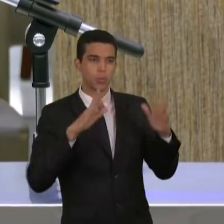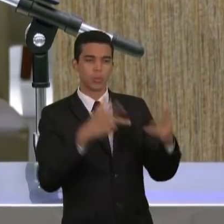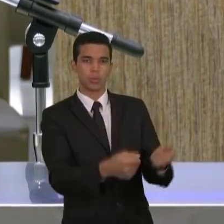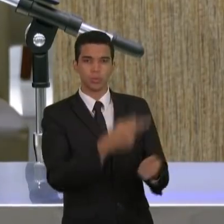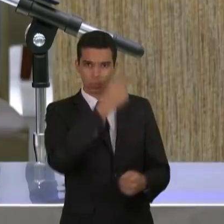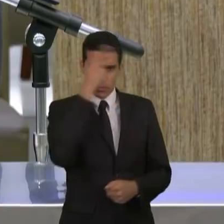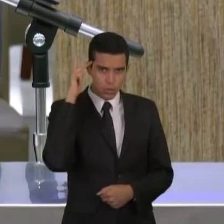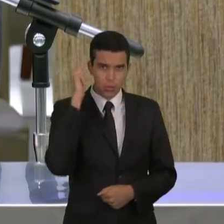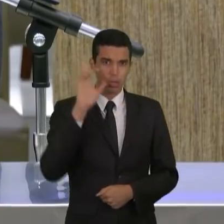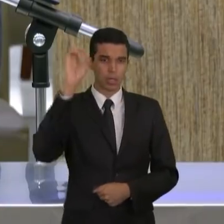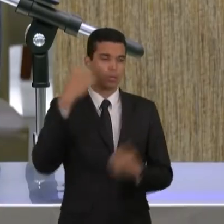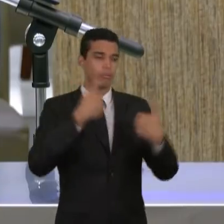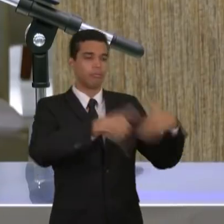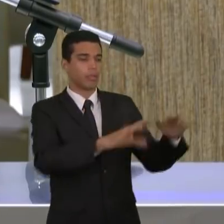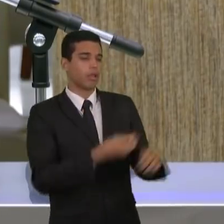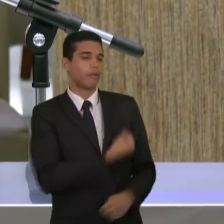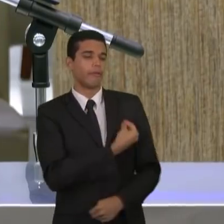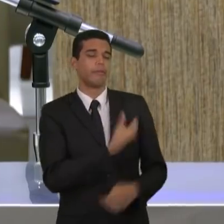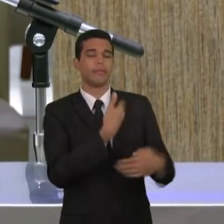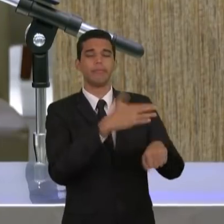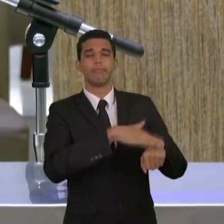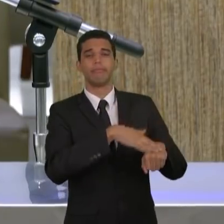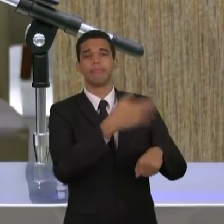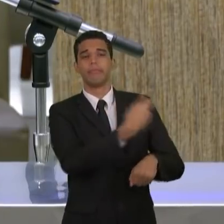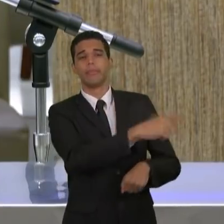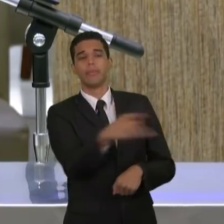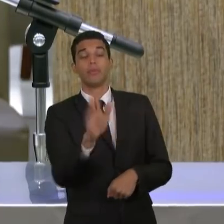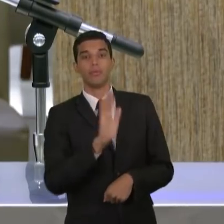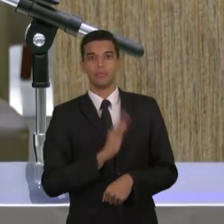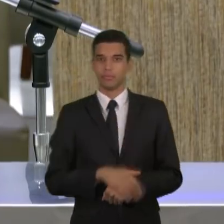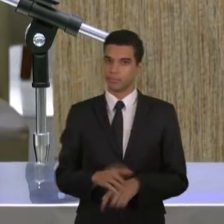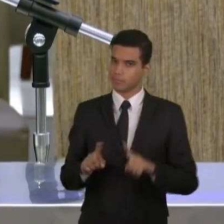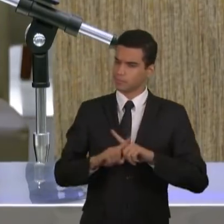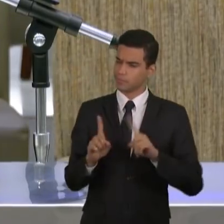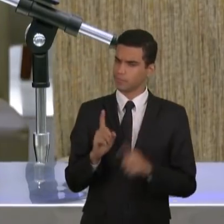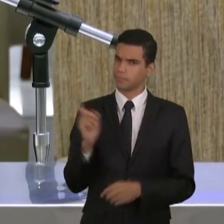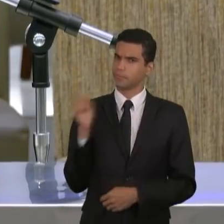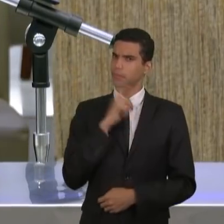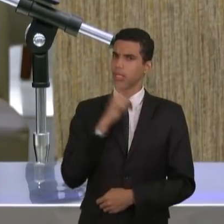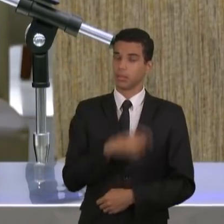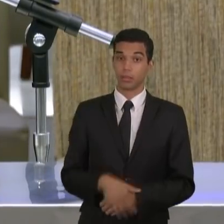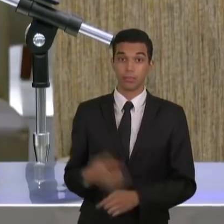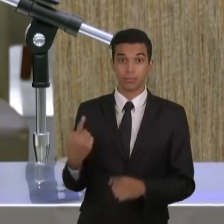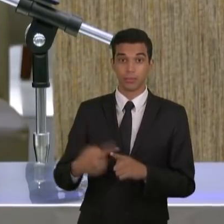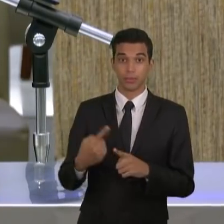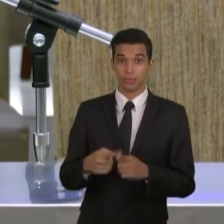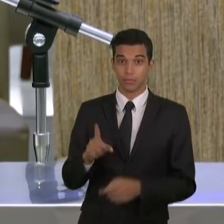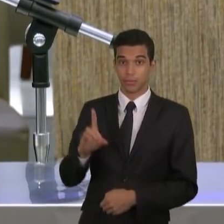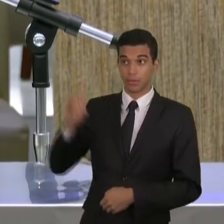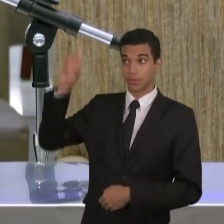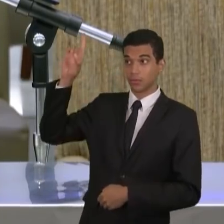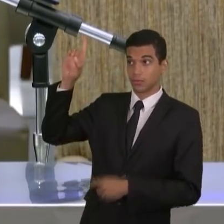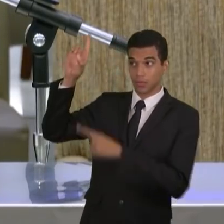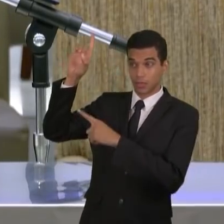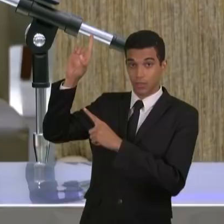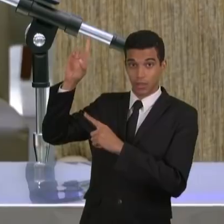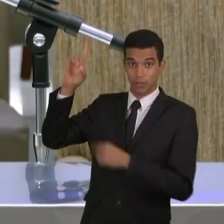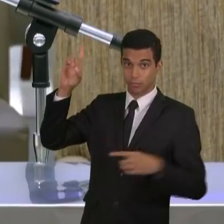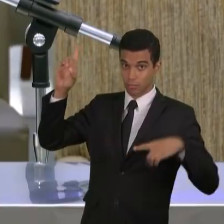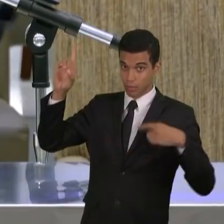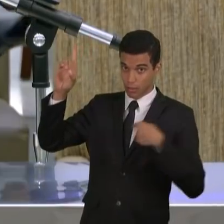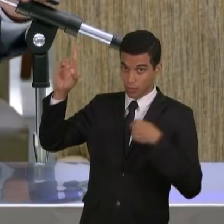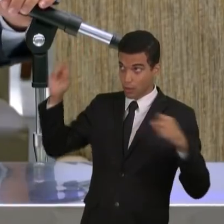Deus que eu conheço é o Deus que se revela esta igreja é o Deus que está presente no templo central Aqui Esta noite